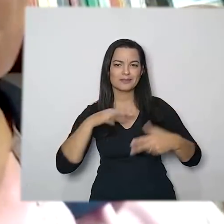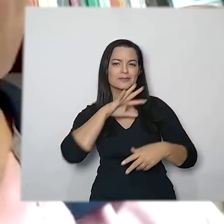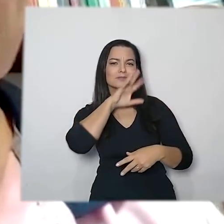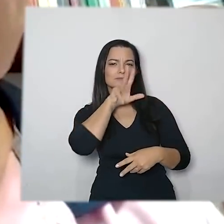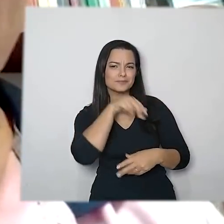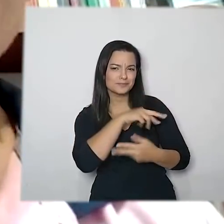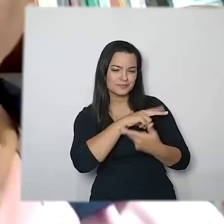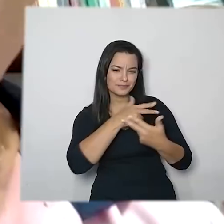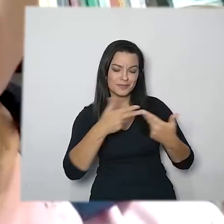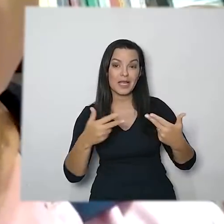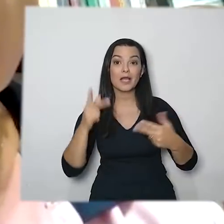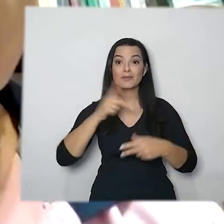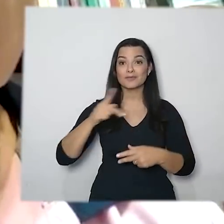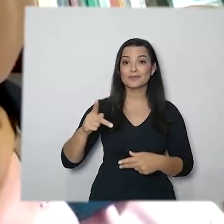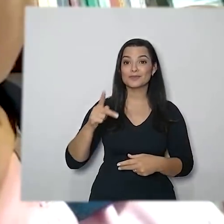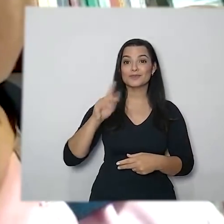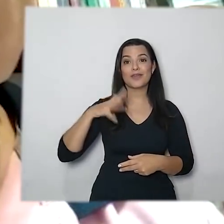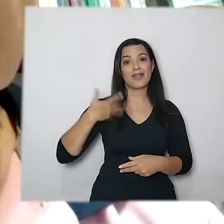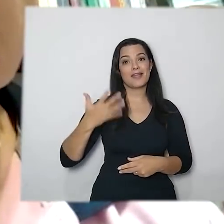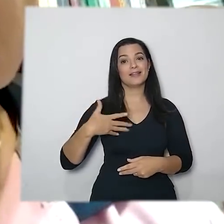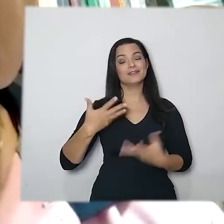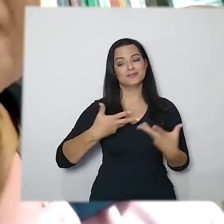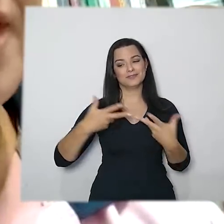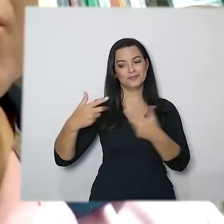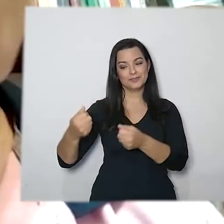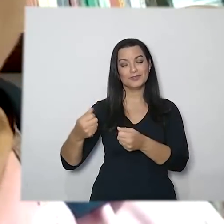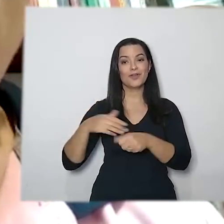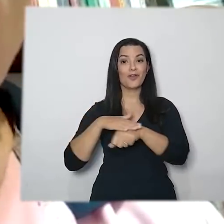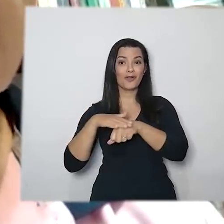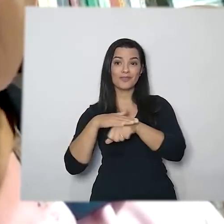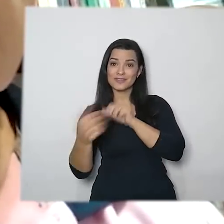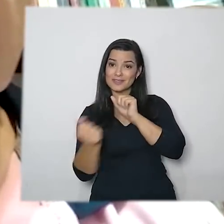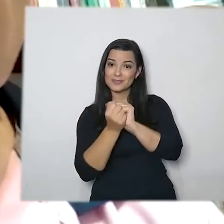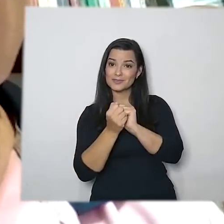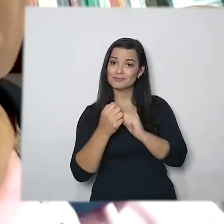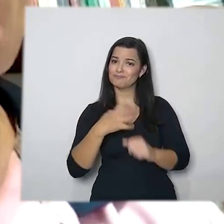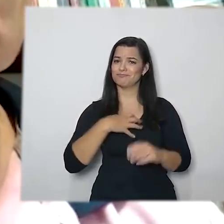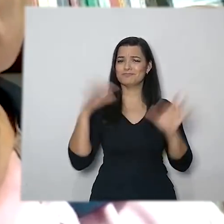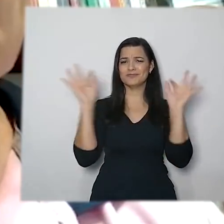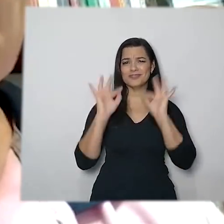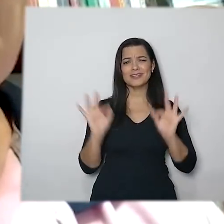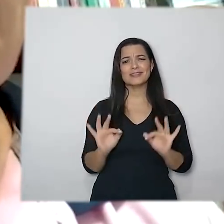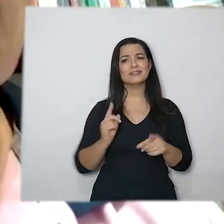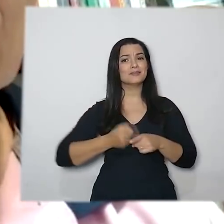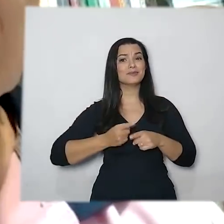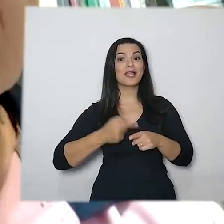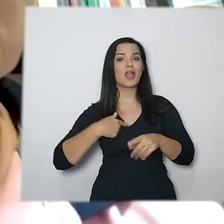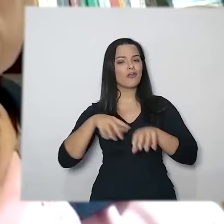me convidou para conversar um pouquinho com vocês sobre isso e eu fiquei muito feliz, porque eu sou